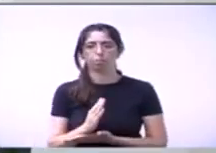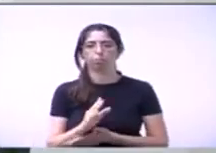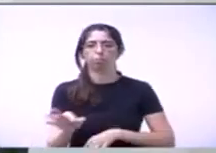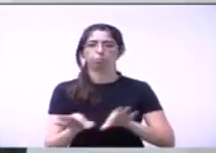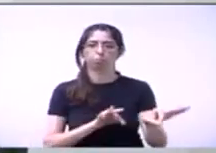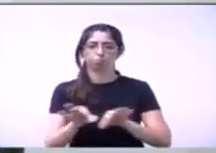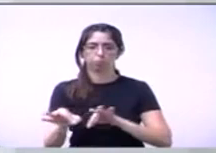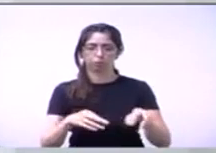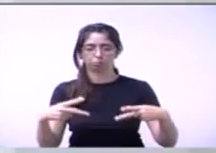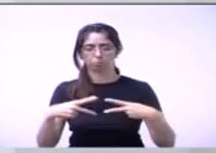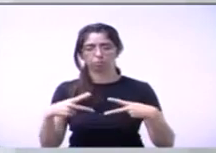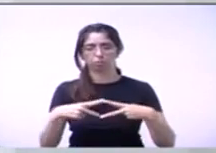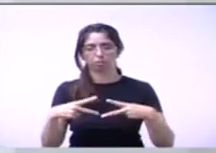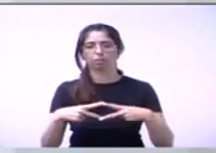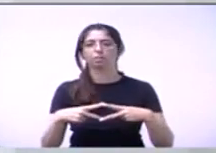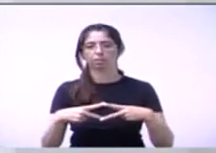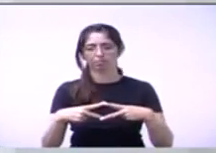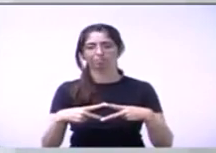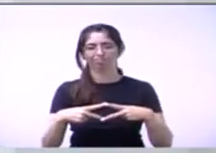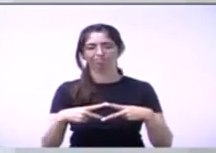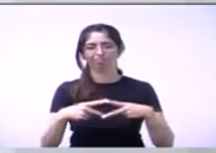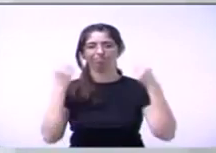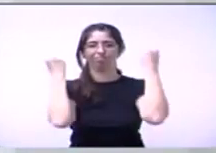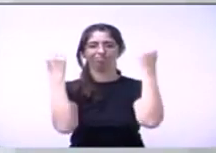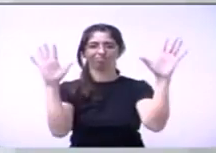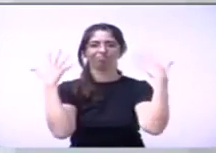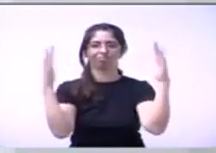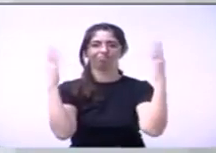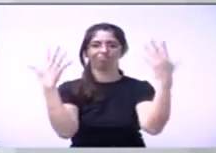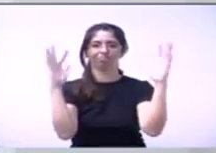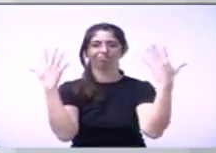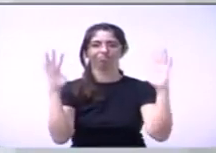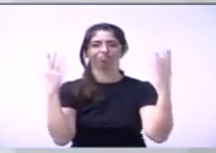paulinense. Tenho certeza...